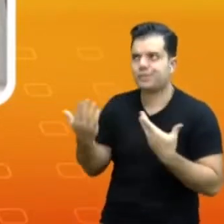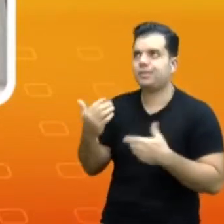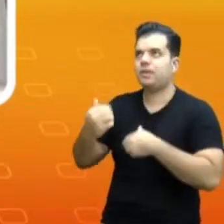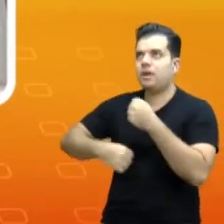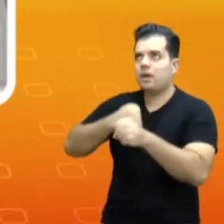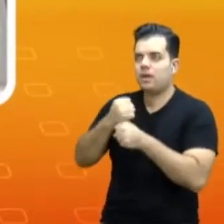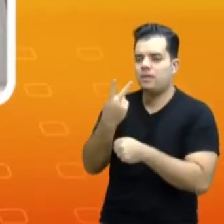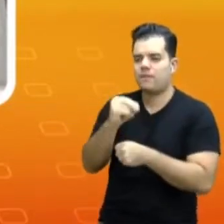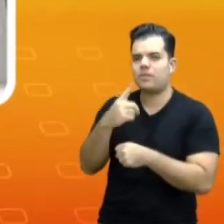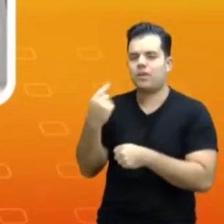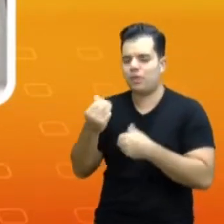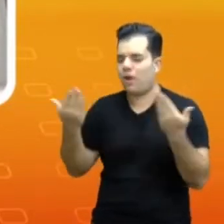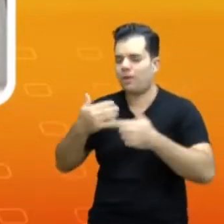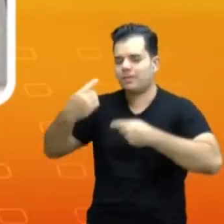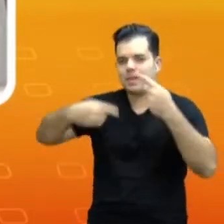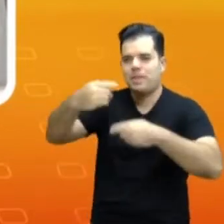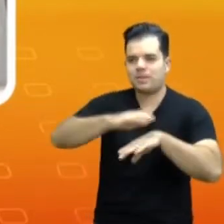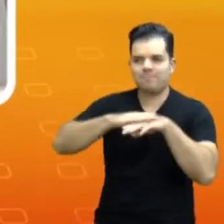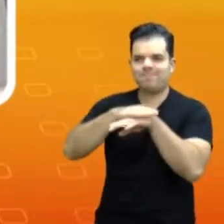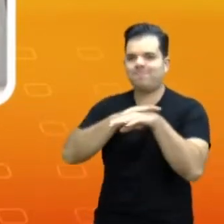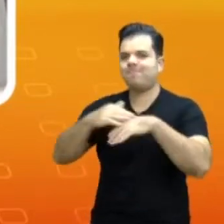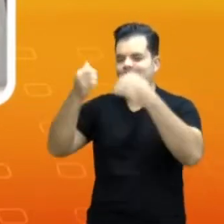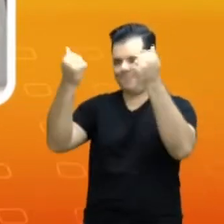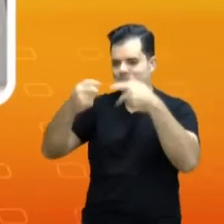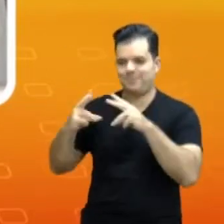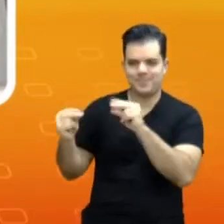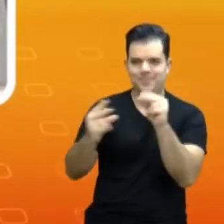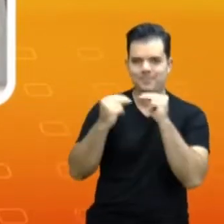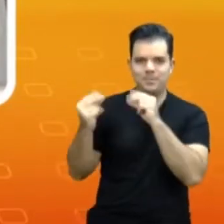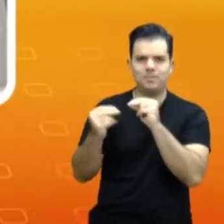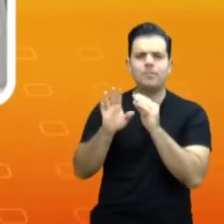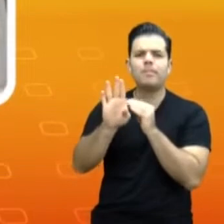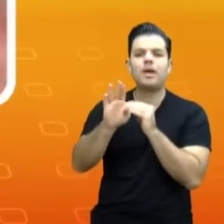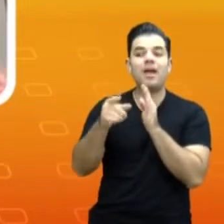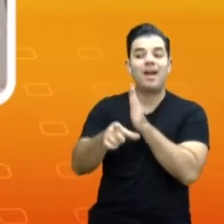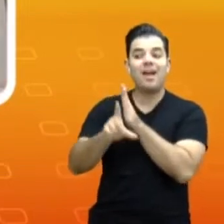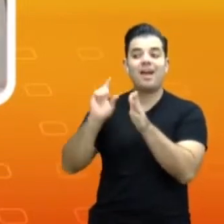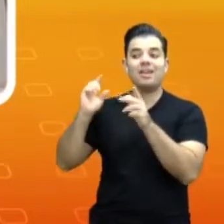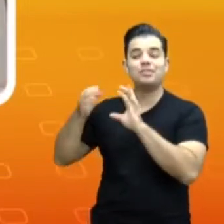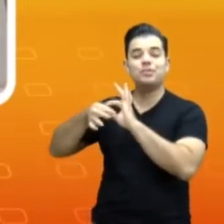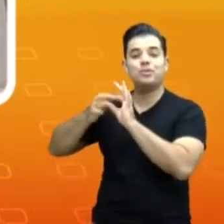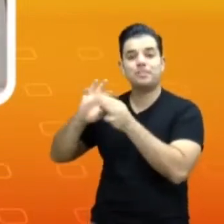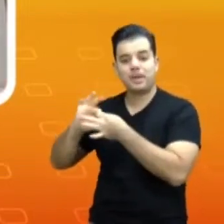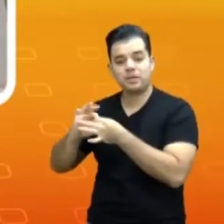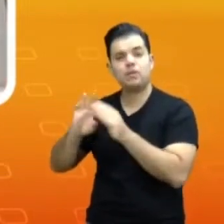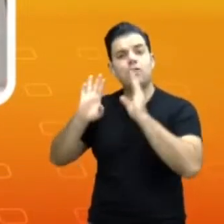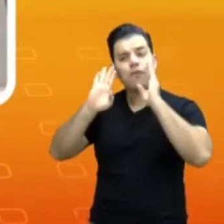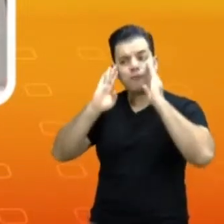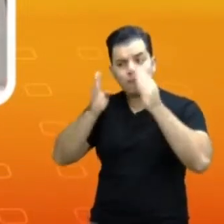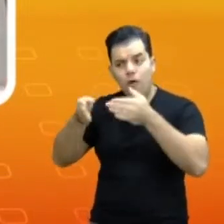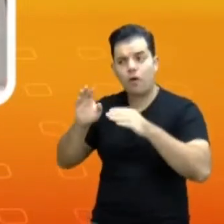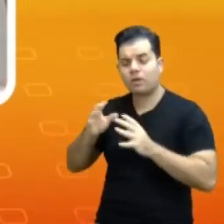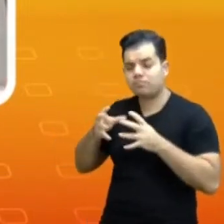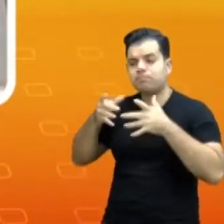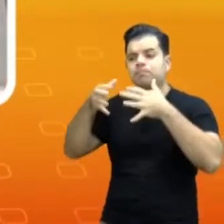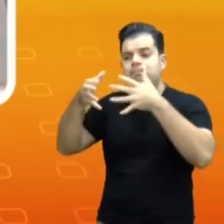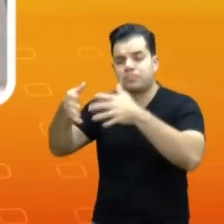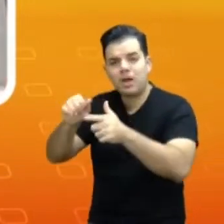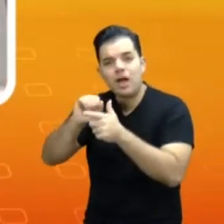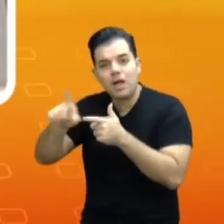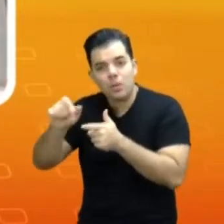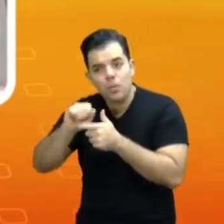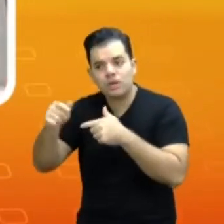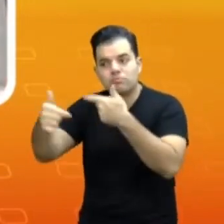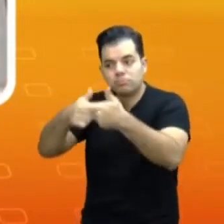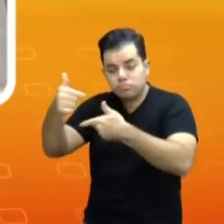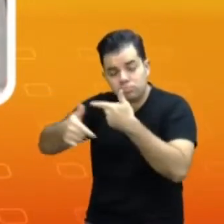nesse fórum a gente vai debater um pouco. Mas é importante dar o ambiente de como era uma Olimpíada antes. A gente colocava aquele espaço, locava aquele espaço